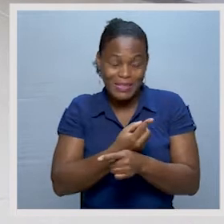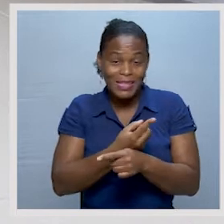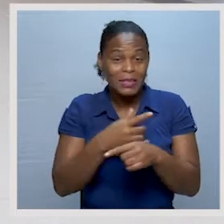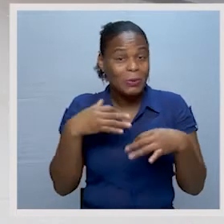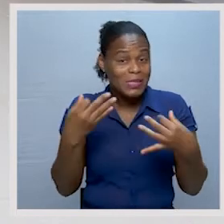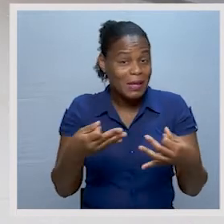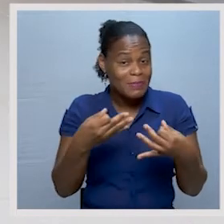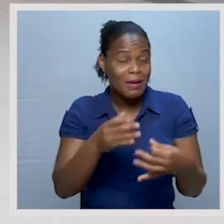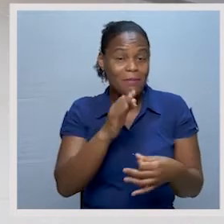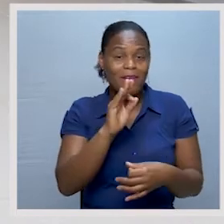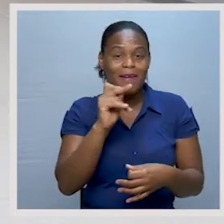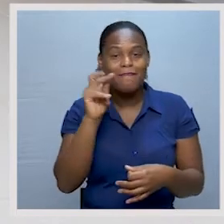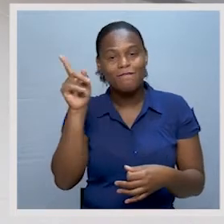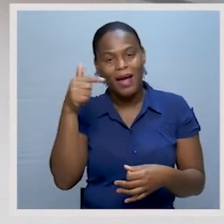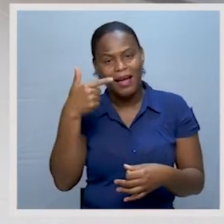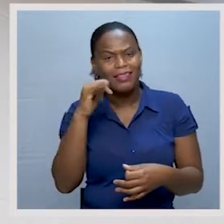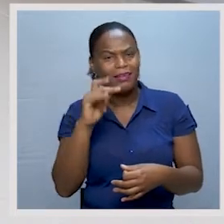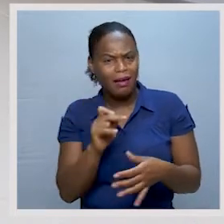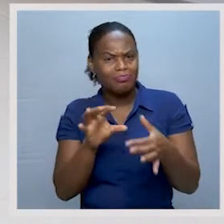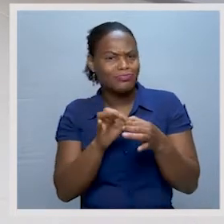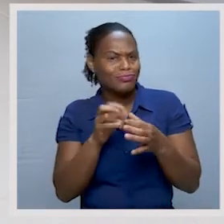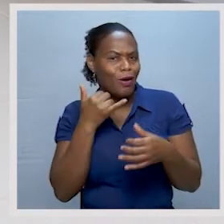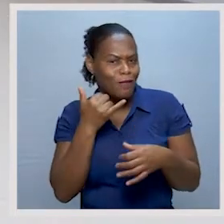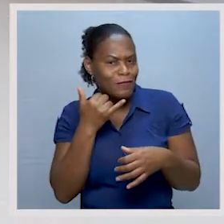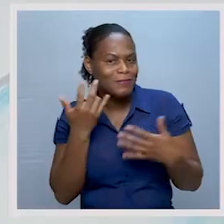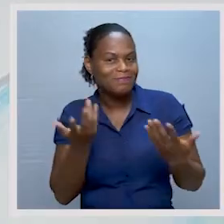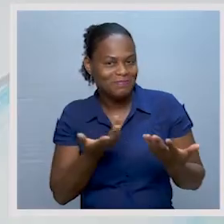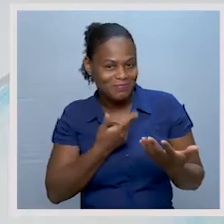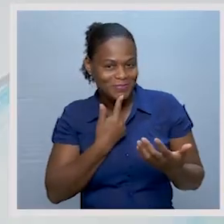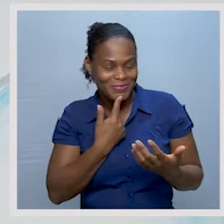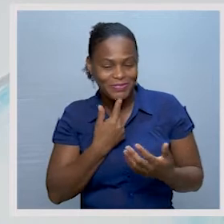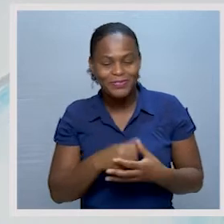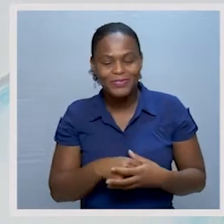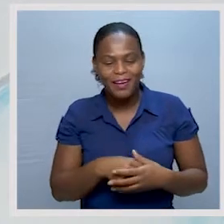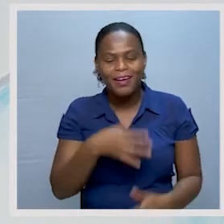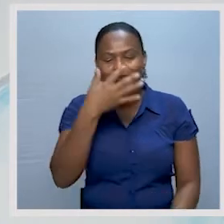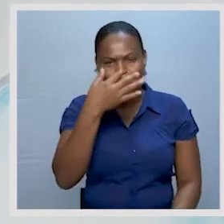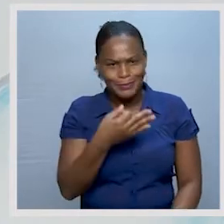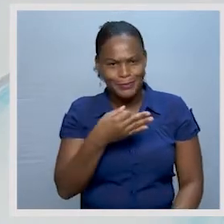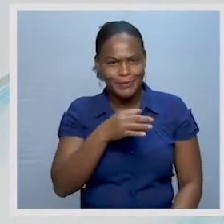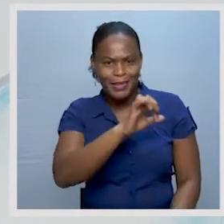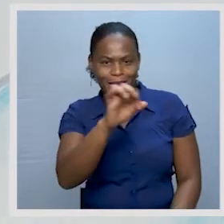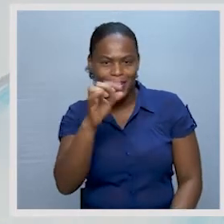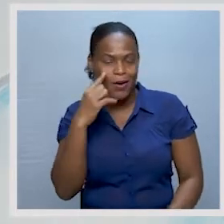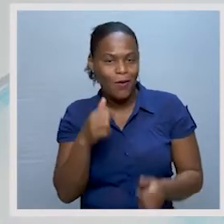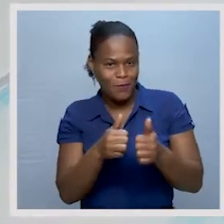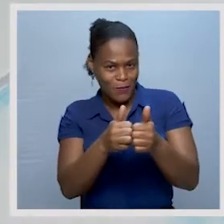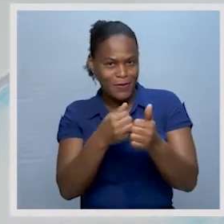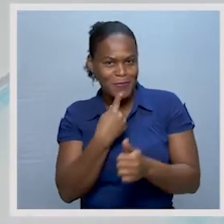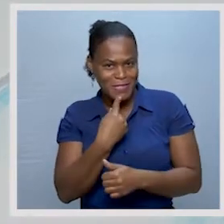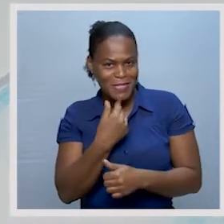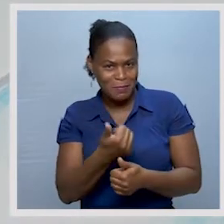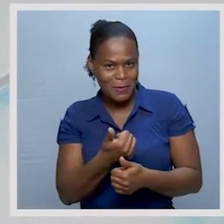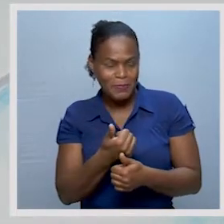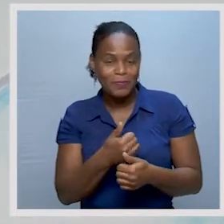Podemos encontrar também em outros tipos de textos. Com certeza, vocês estão a acompanhar e